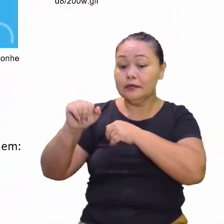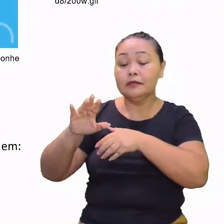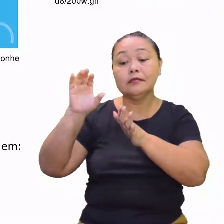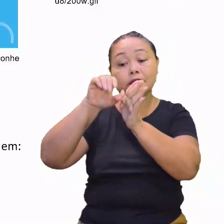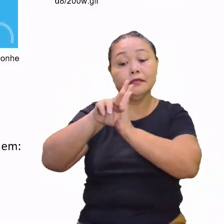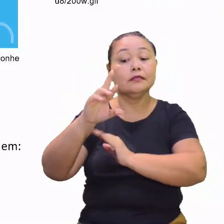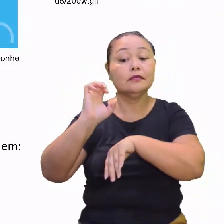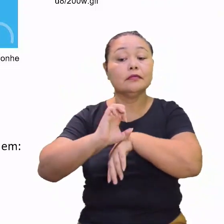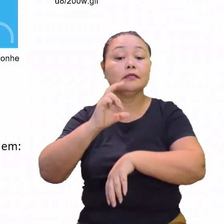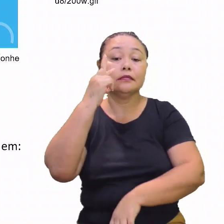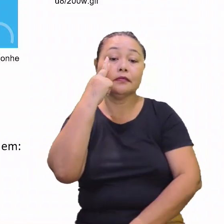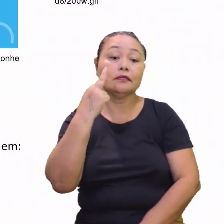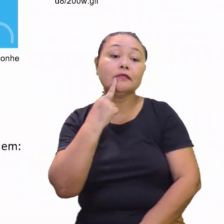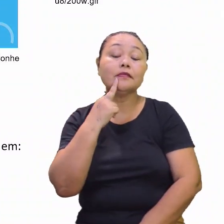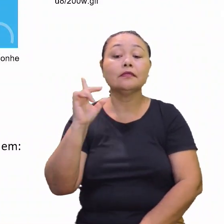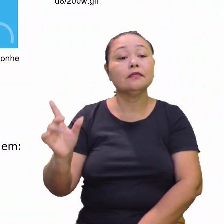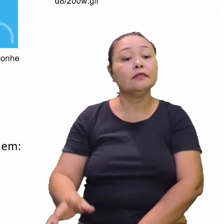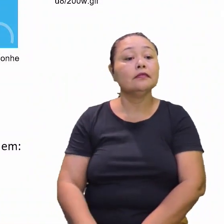Rondônia.